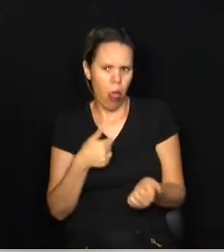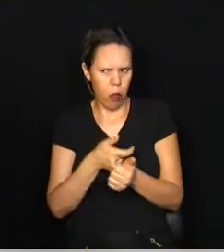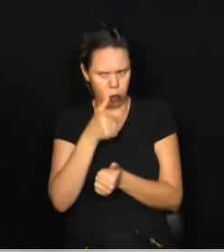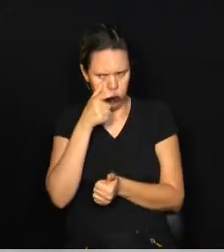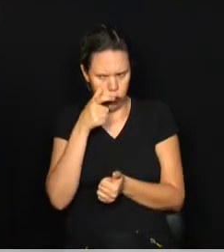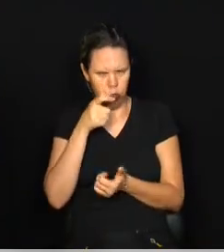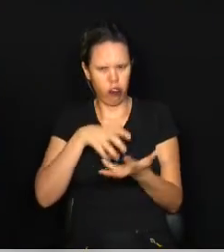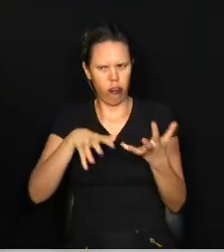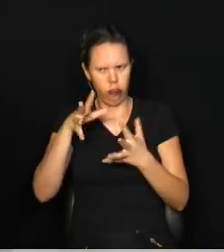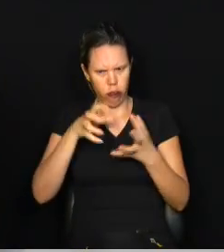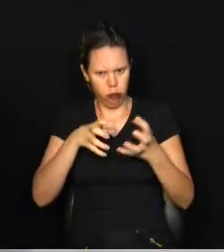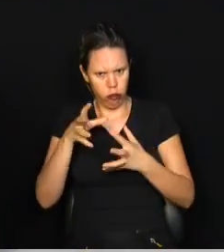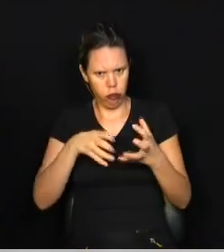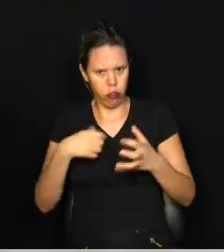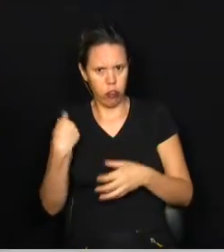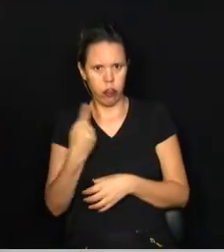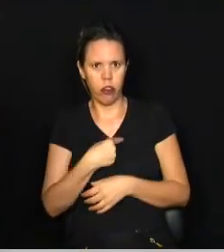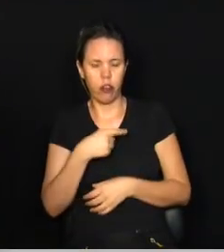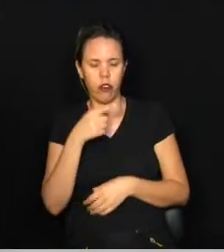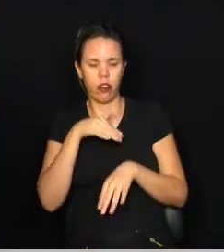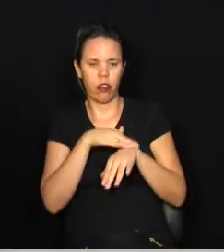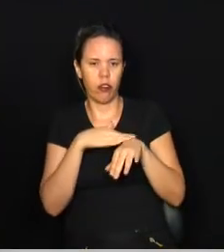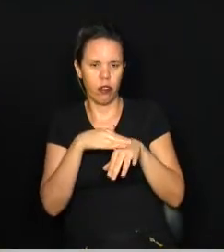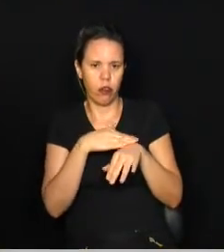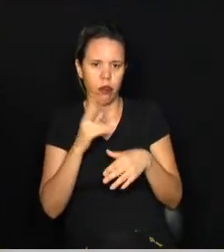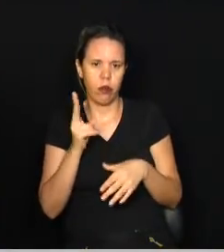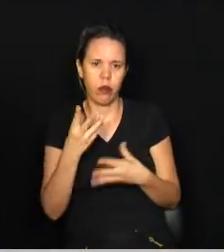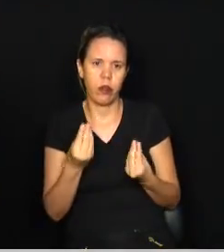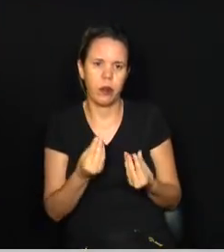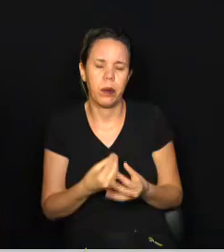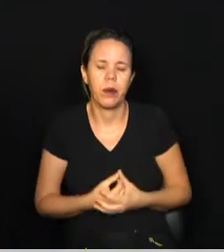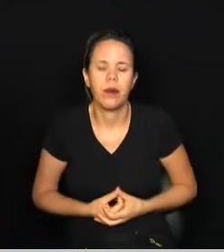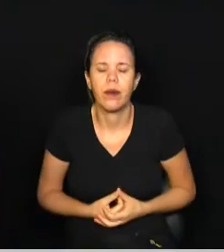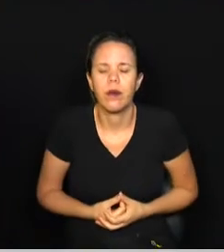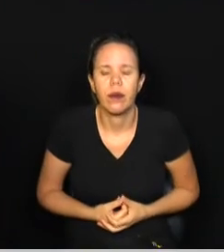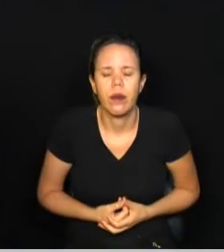brigas aí, a gente se conversou aí muitas vezes.